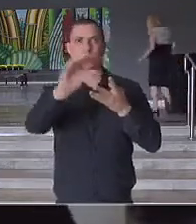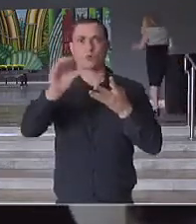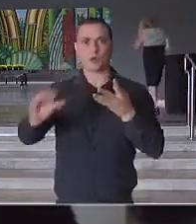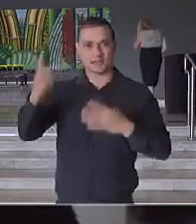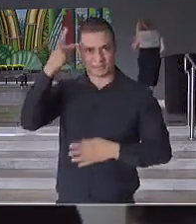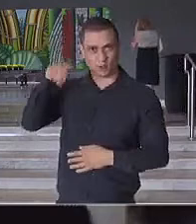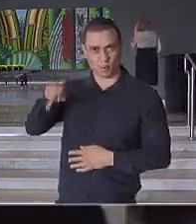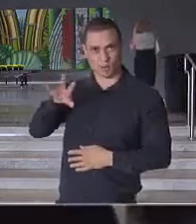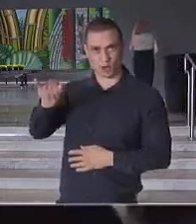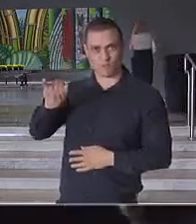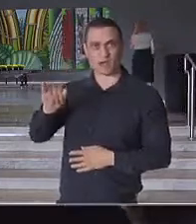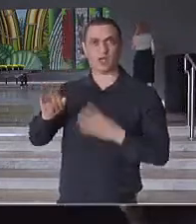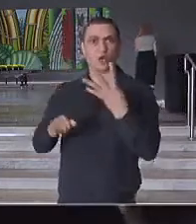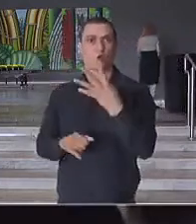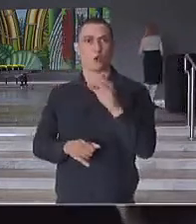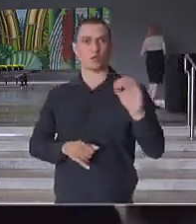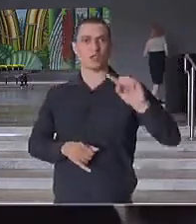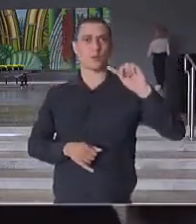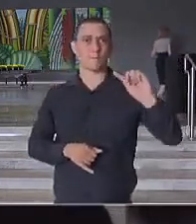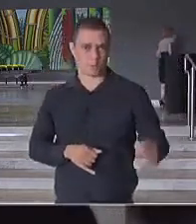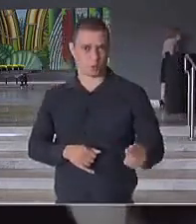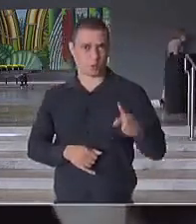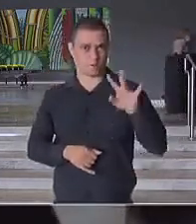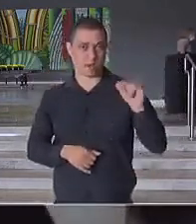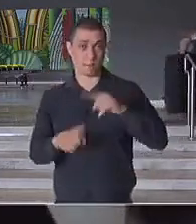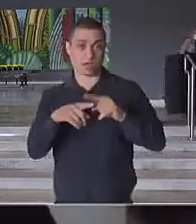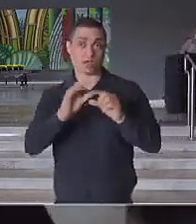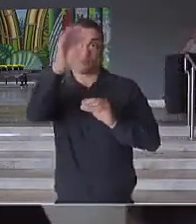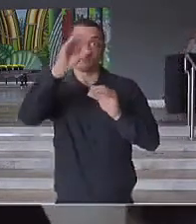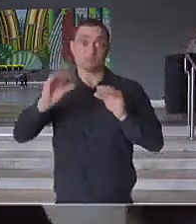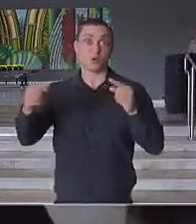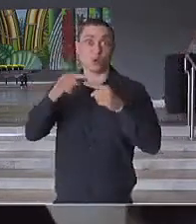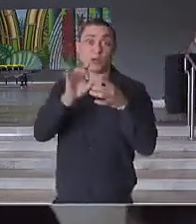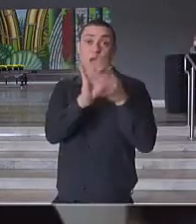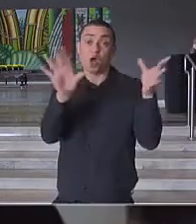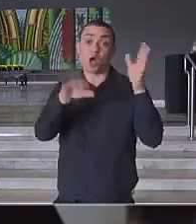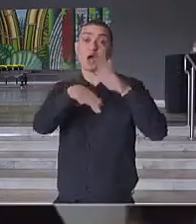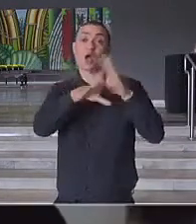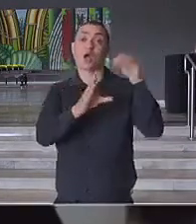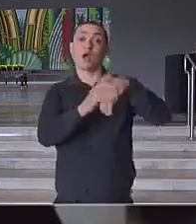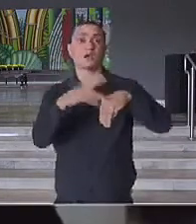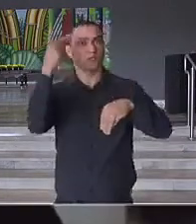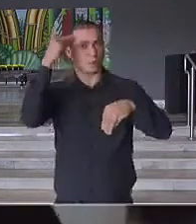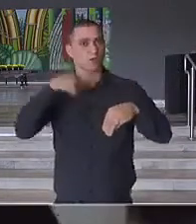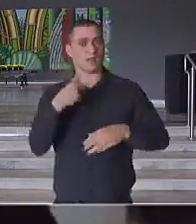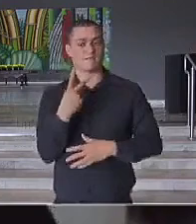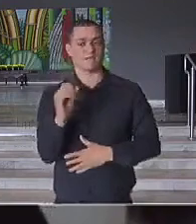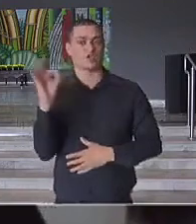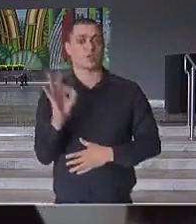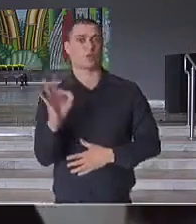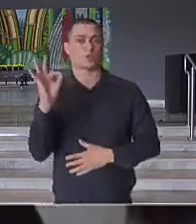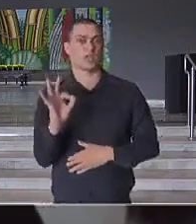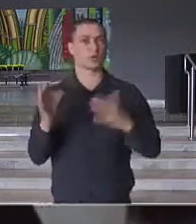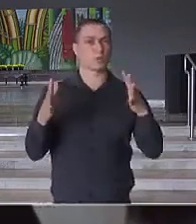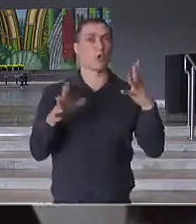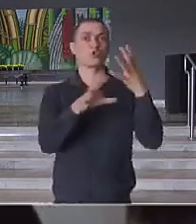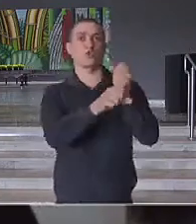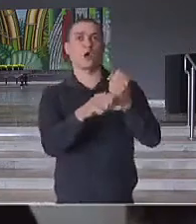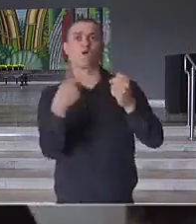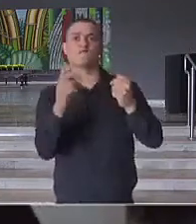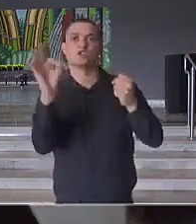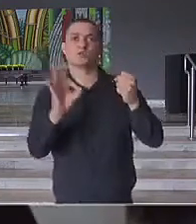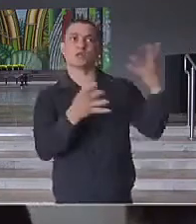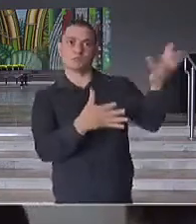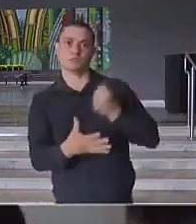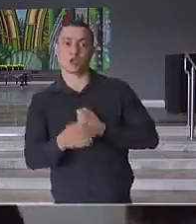Paulo pelo menos 400 mil doses, já que dentro do Plano Nacional de Imunização cabe a São Paulo 20% em torno do total do país? Ou o